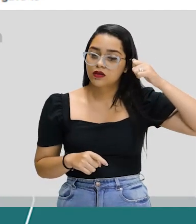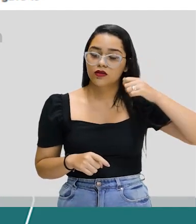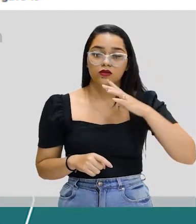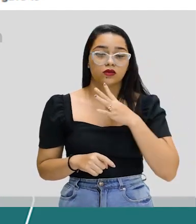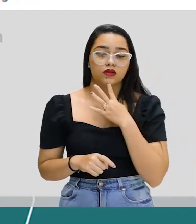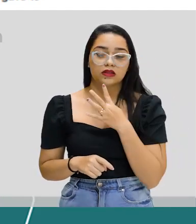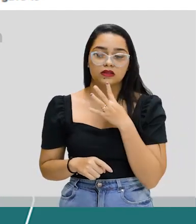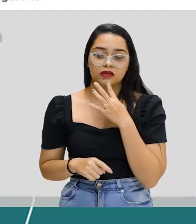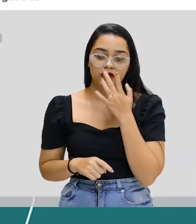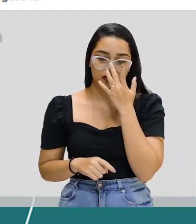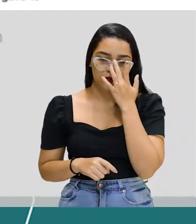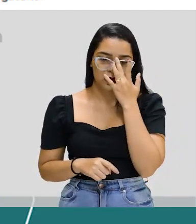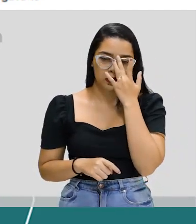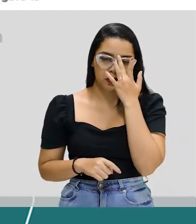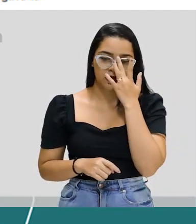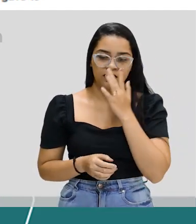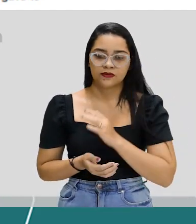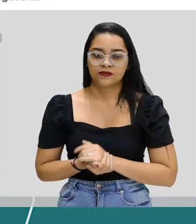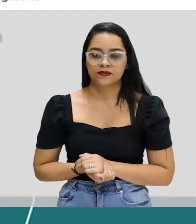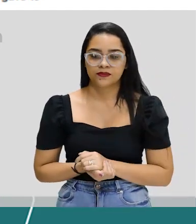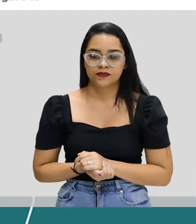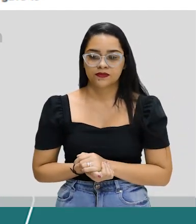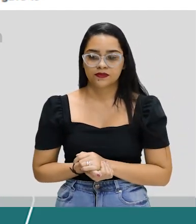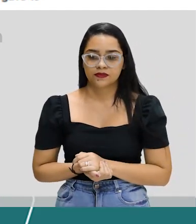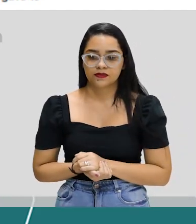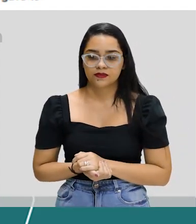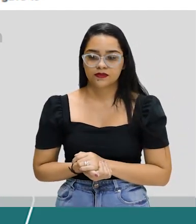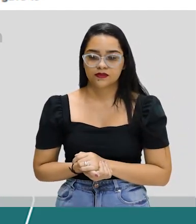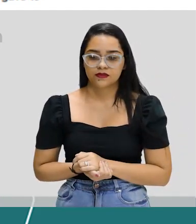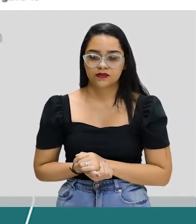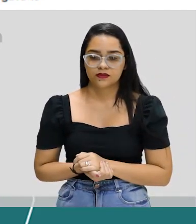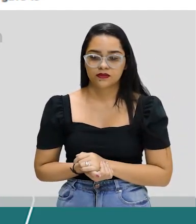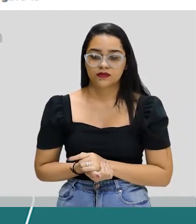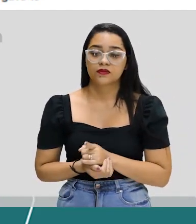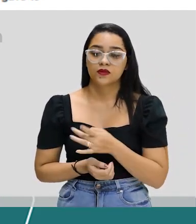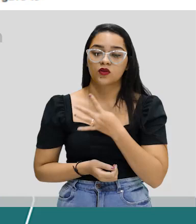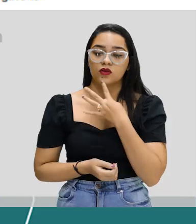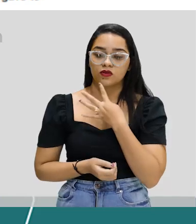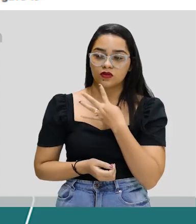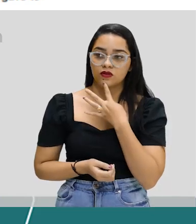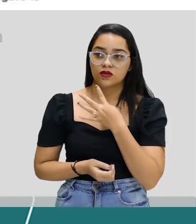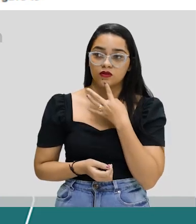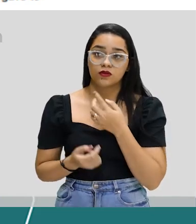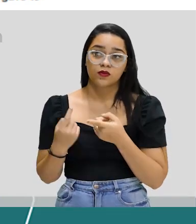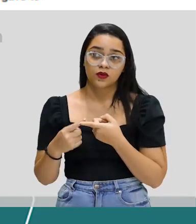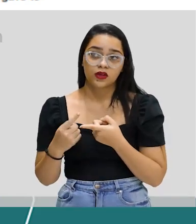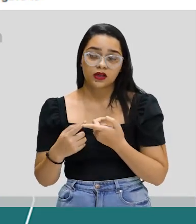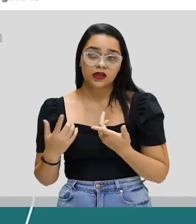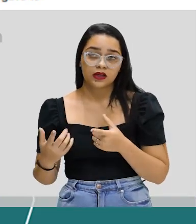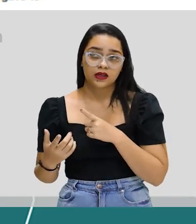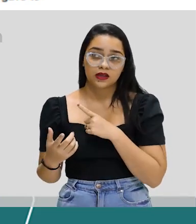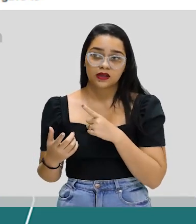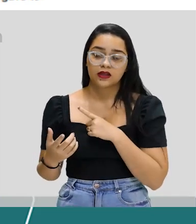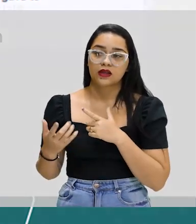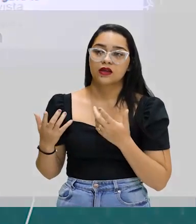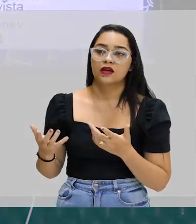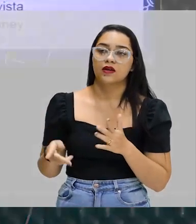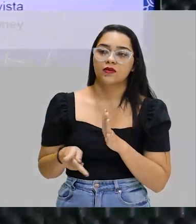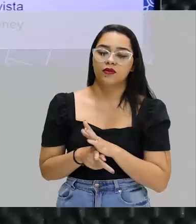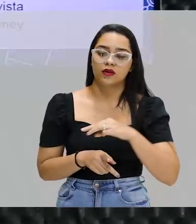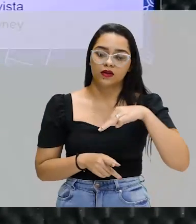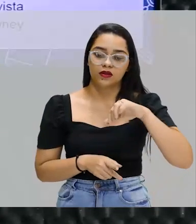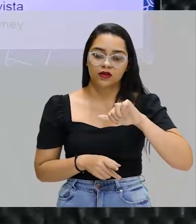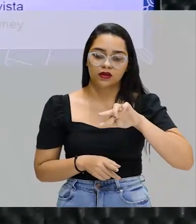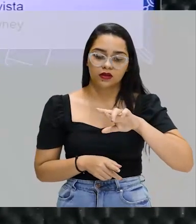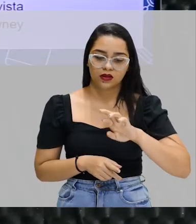muito conhecidos, Robert Downey Jr. e Scarlett Johansson. São muito conhecidos justamente pela franquia da